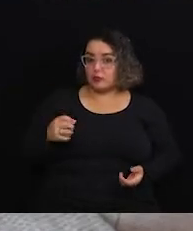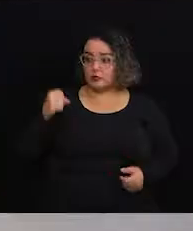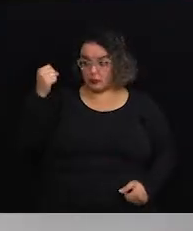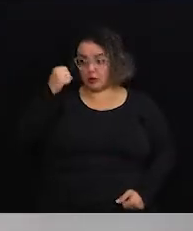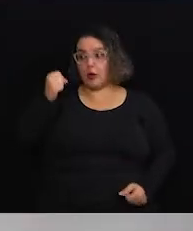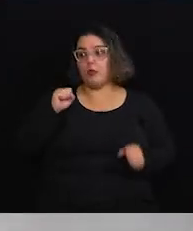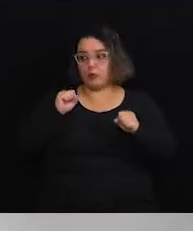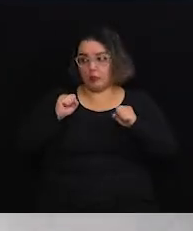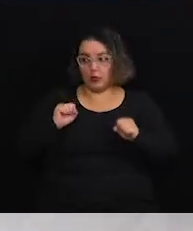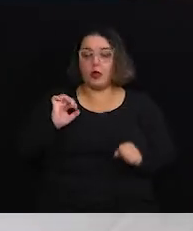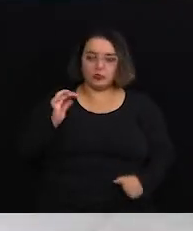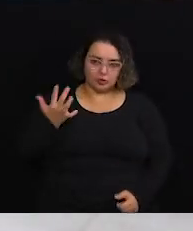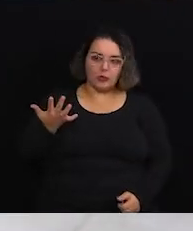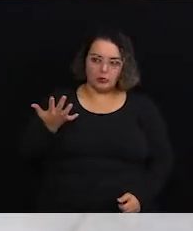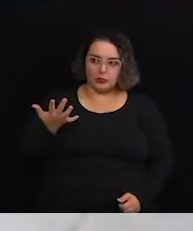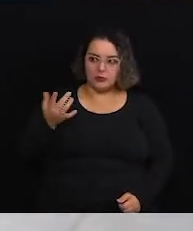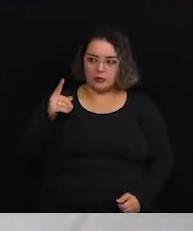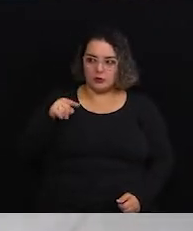pode acometer